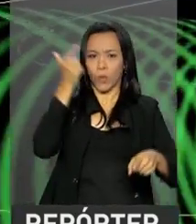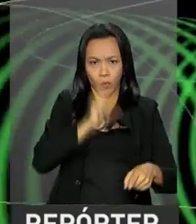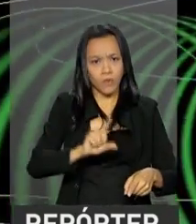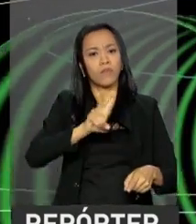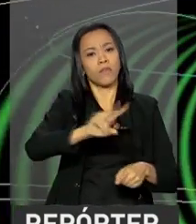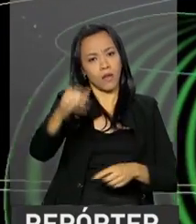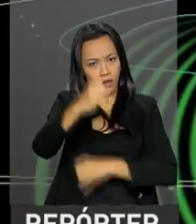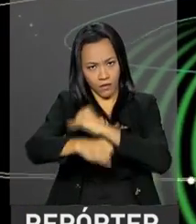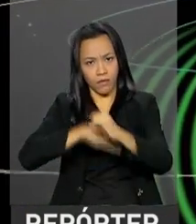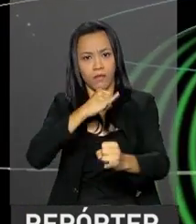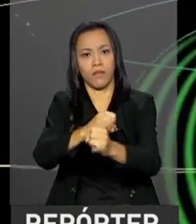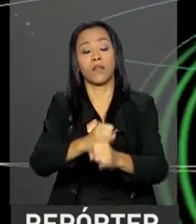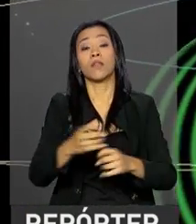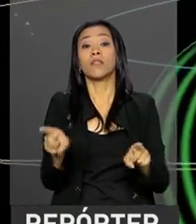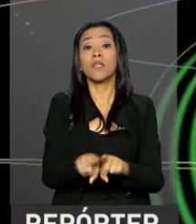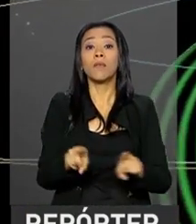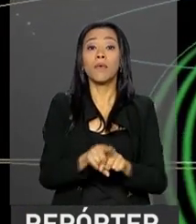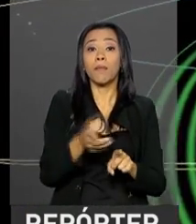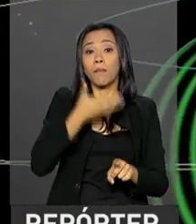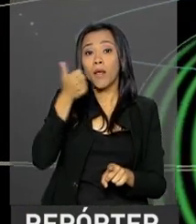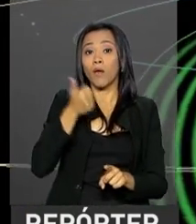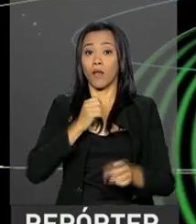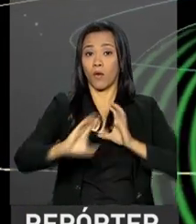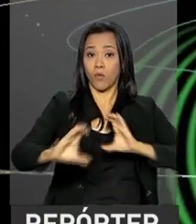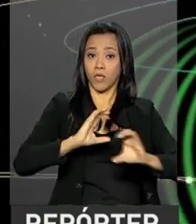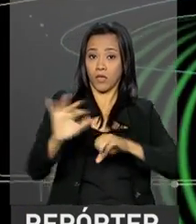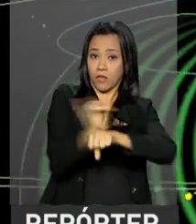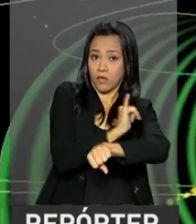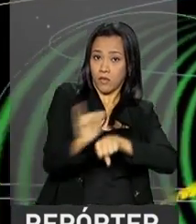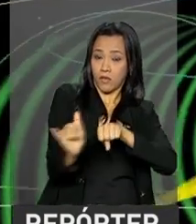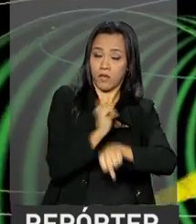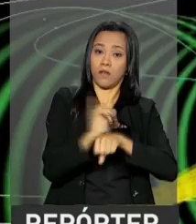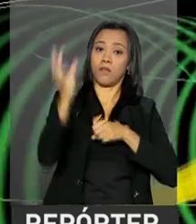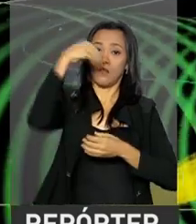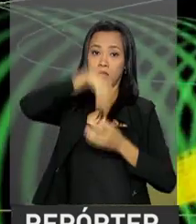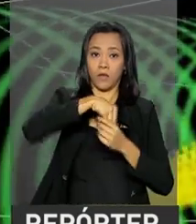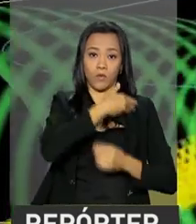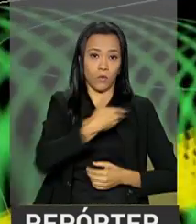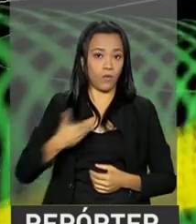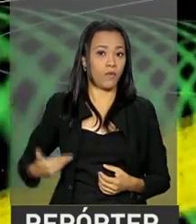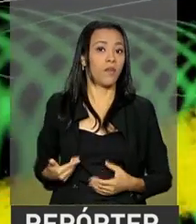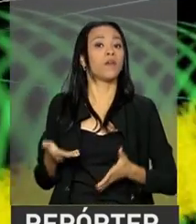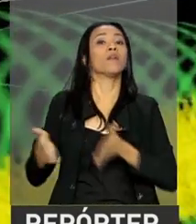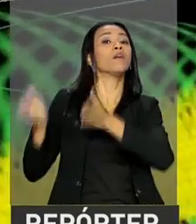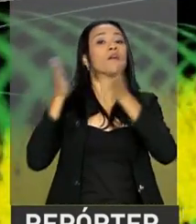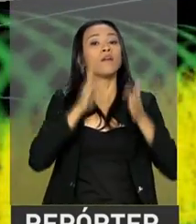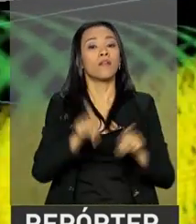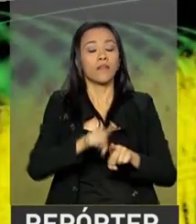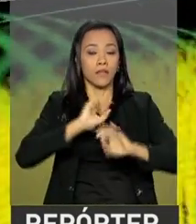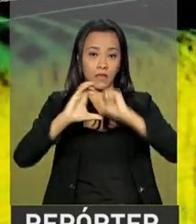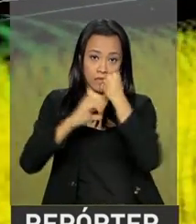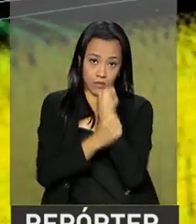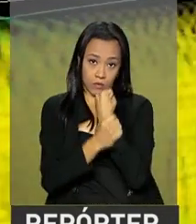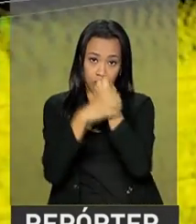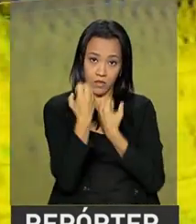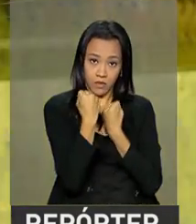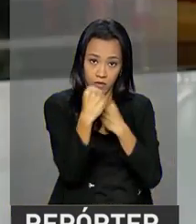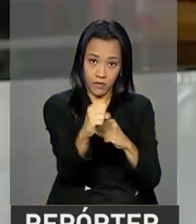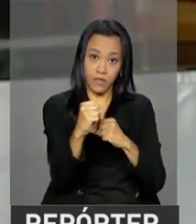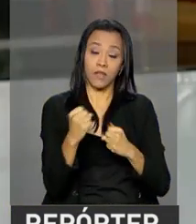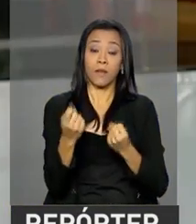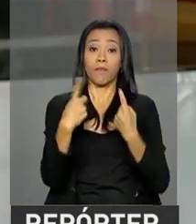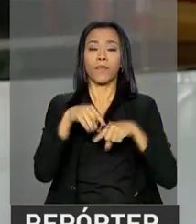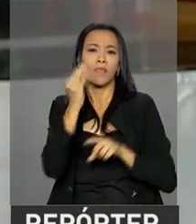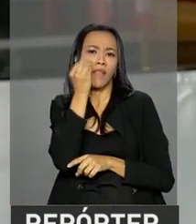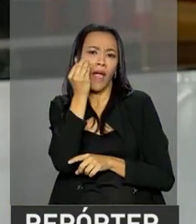aprimorar a comunicação estratégica do governo federal e a segurança na defesa Nacional os testes estão sendo